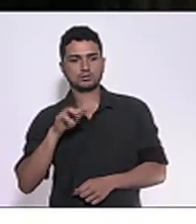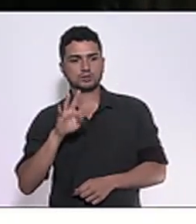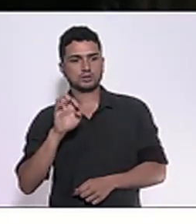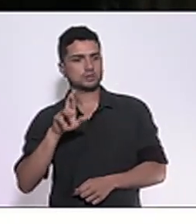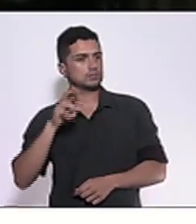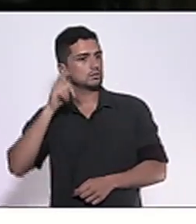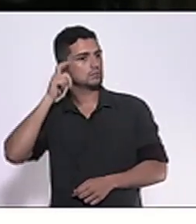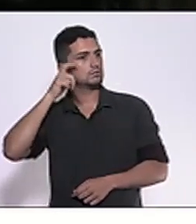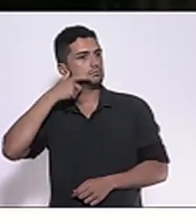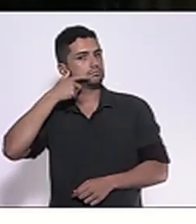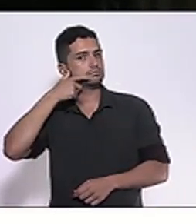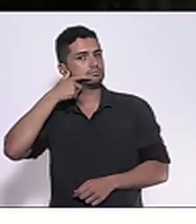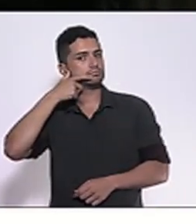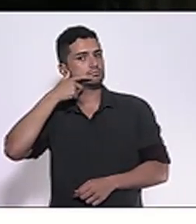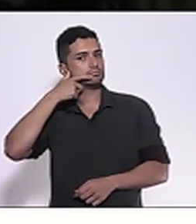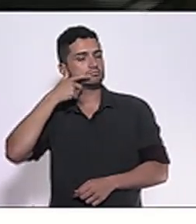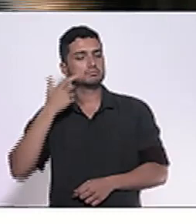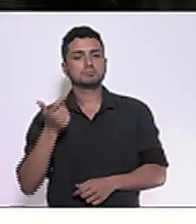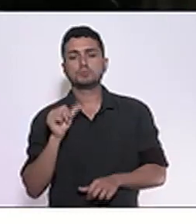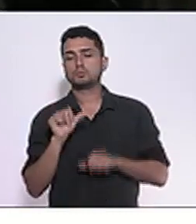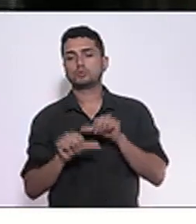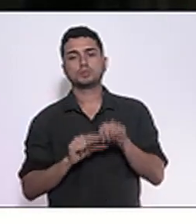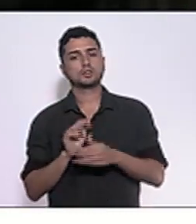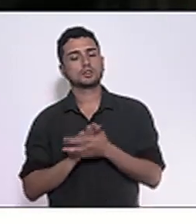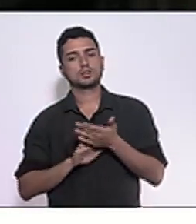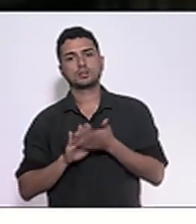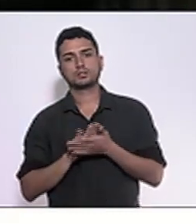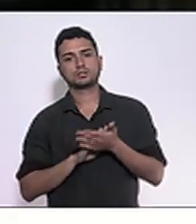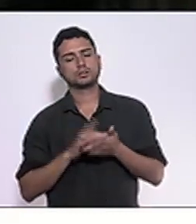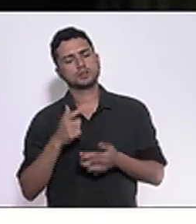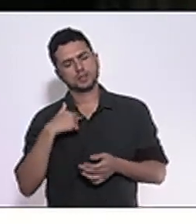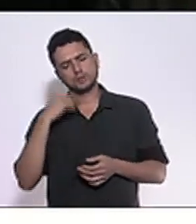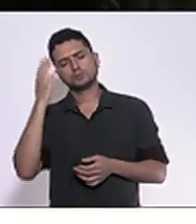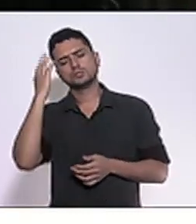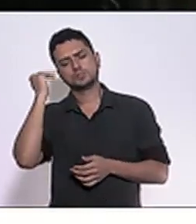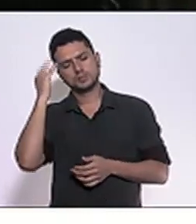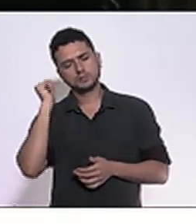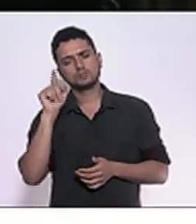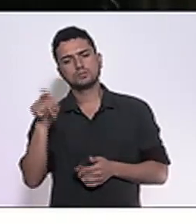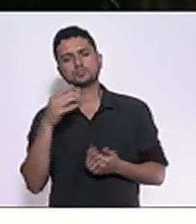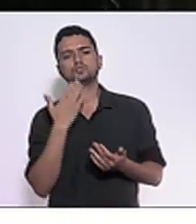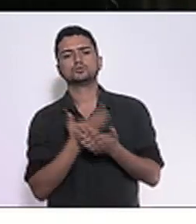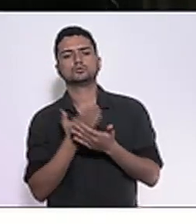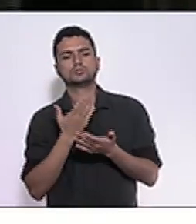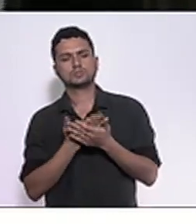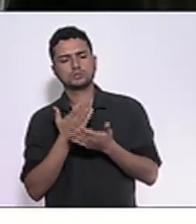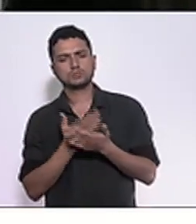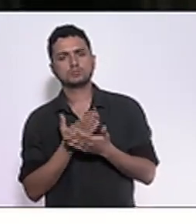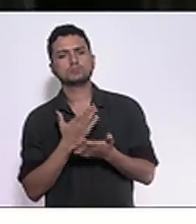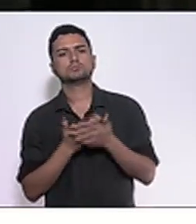a 2657. Eu sei que os senhores estão estudando isso há muito tempo.